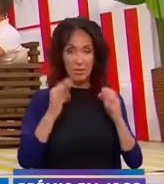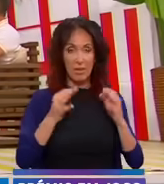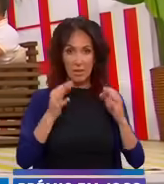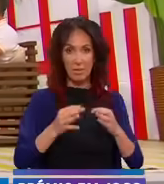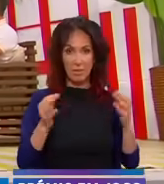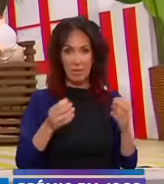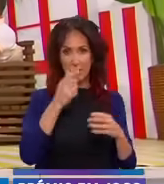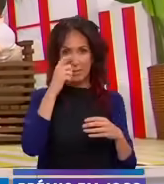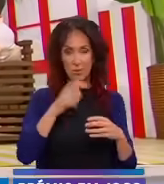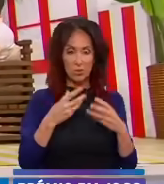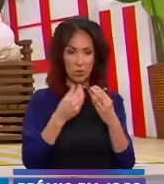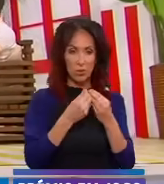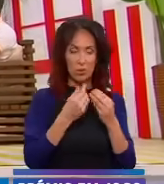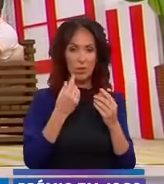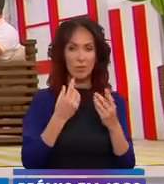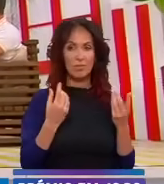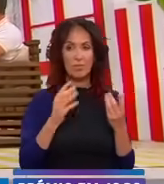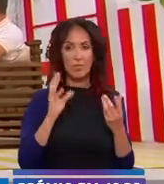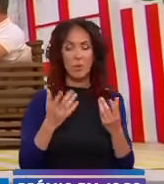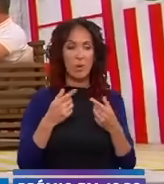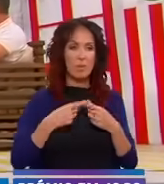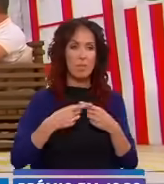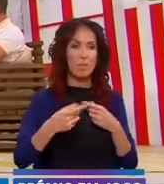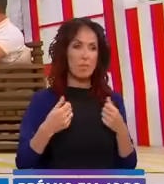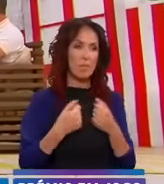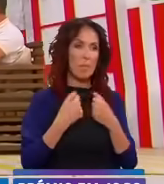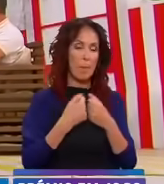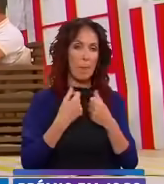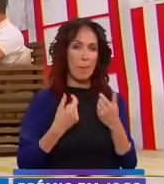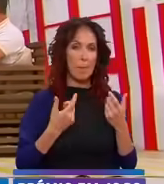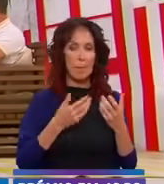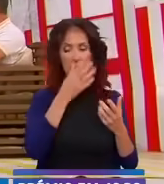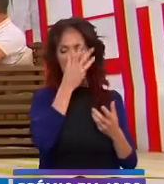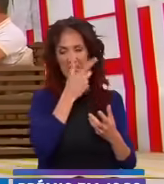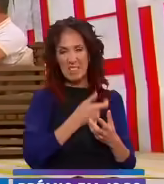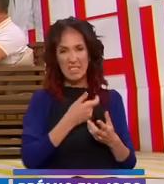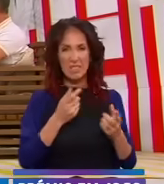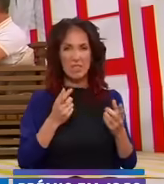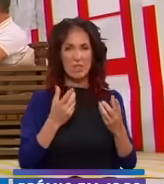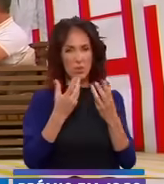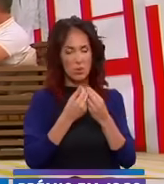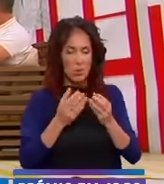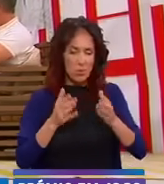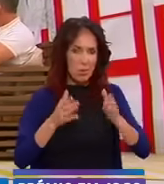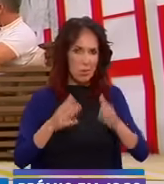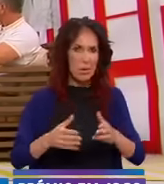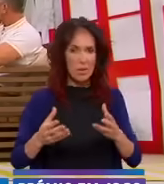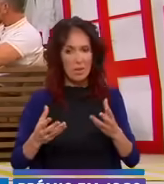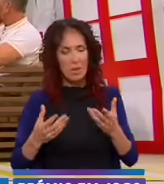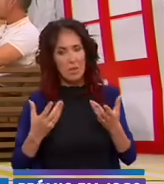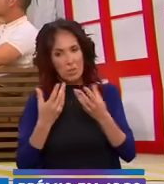pena as pessoas estarem juntas quando todos os dias são mais de infelicidade do que de felicidade. Mas eu não gosto destas atitudes